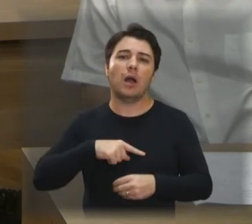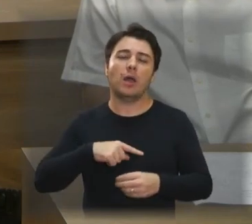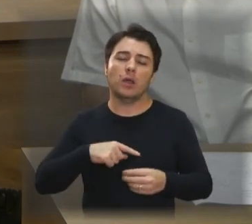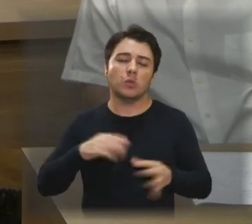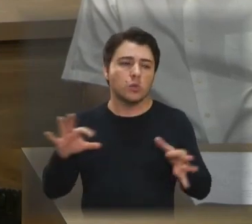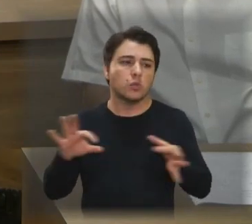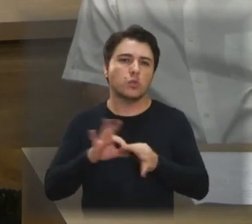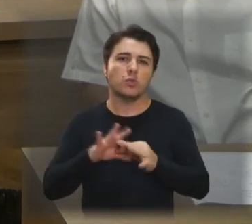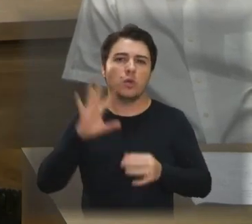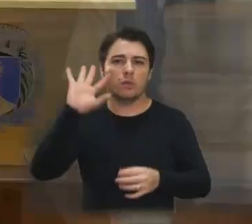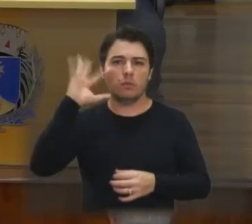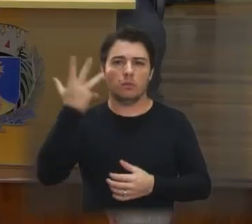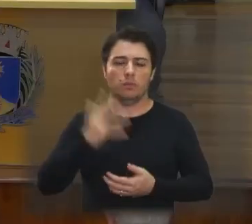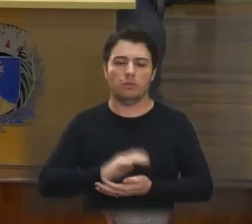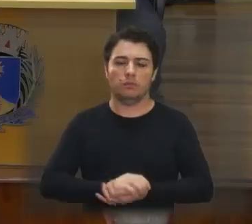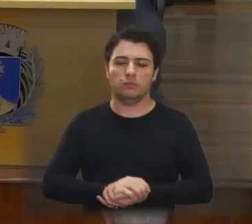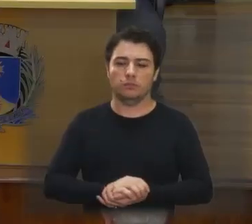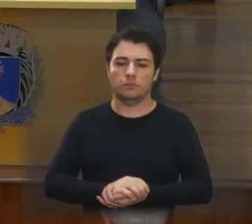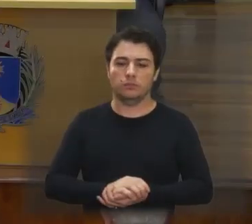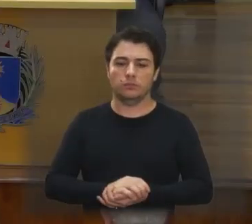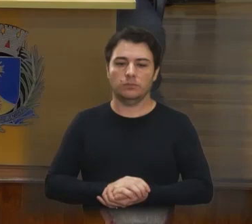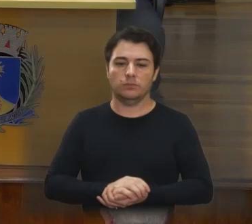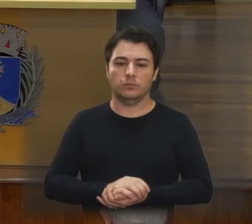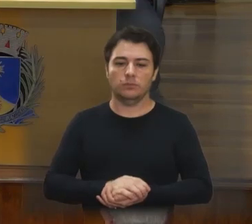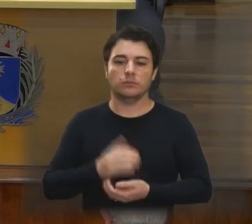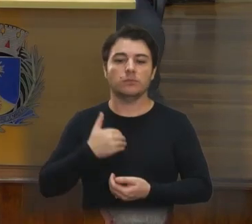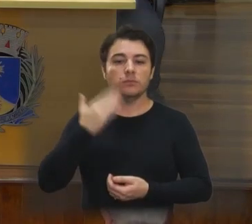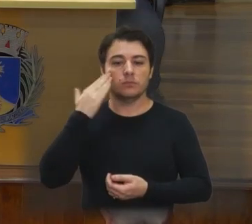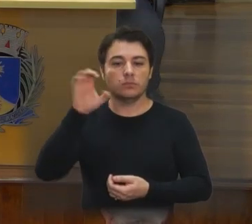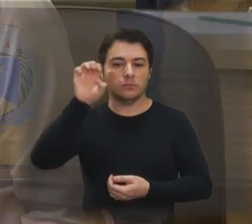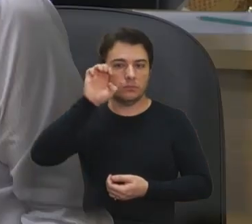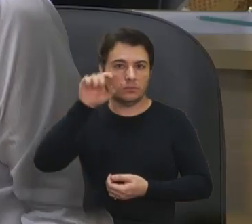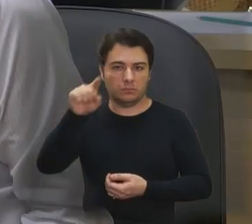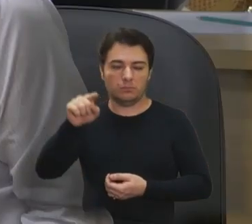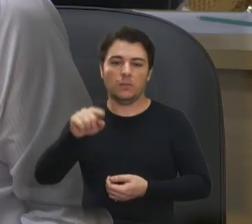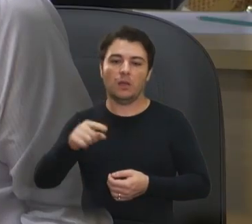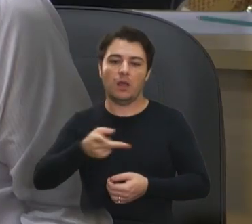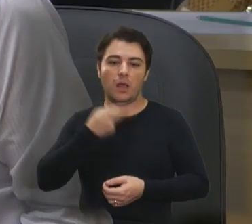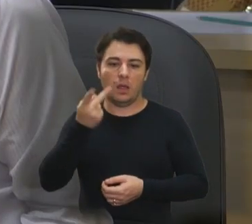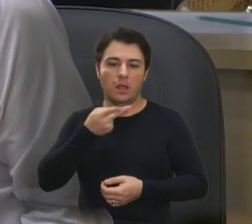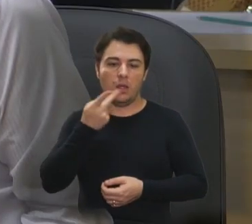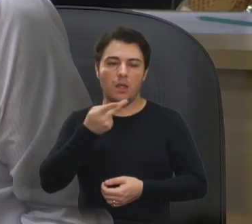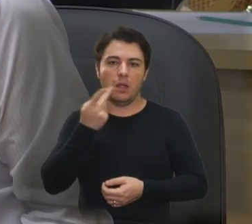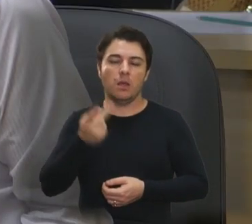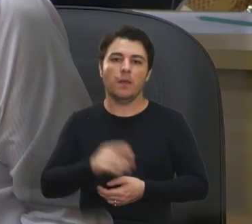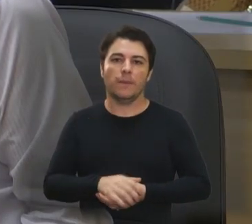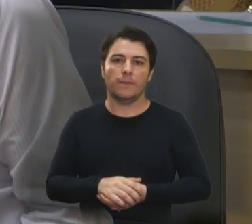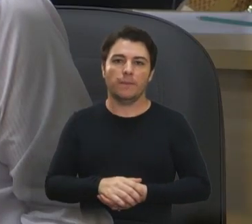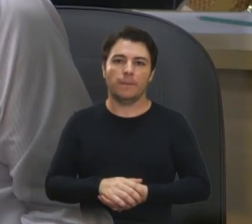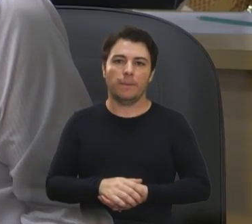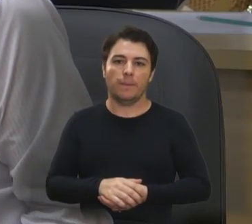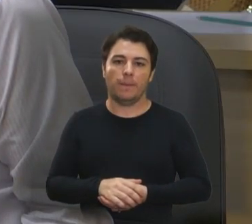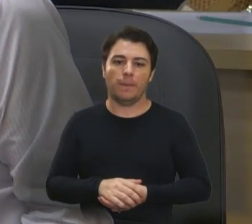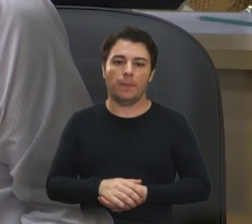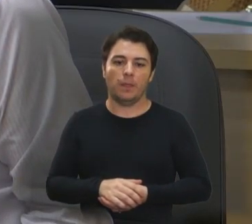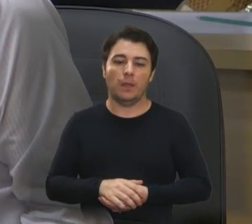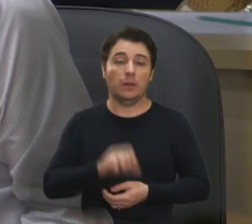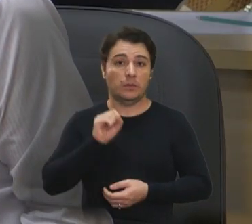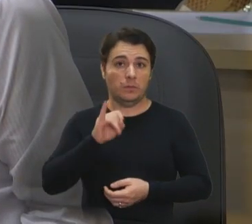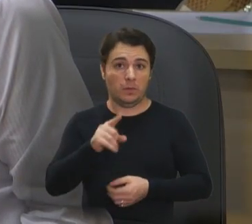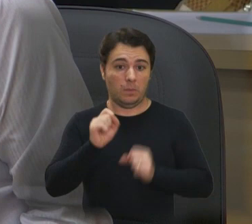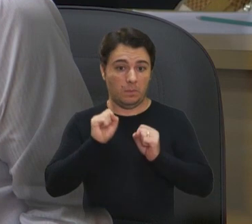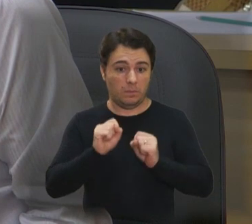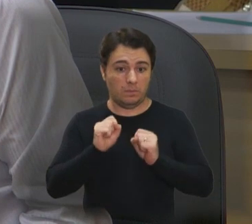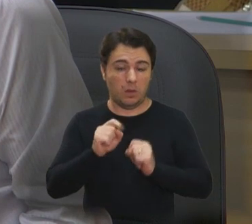juntos com certeza Edna é obrigado pela observação eu faço sim a se você